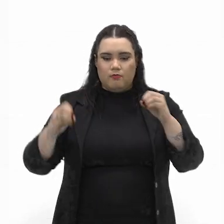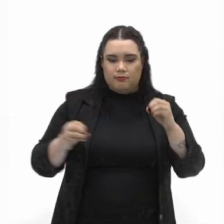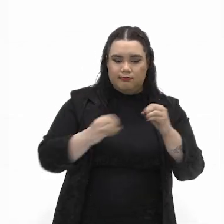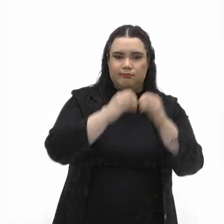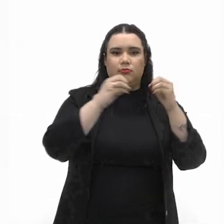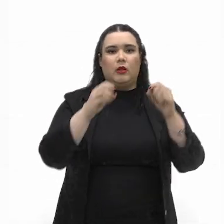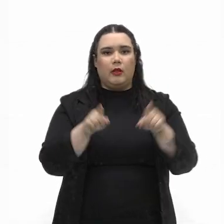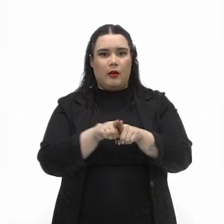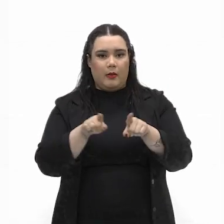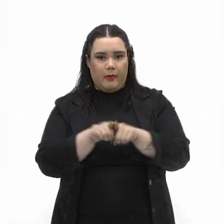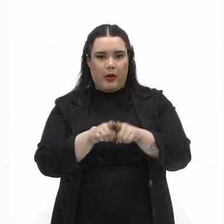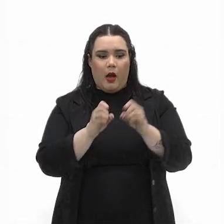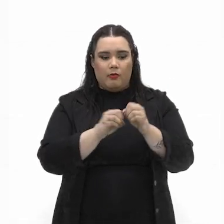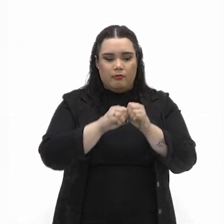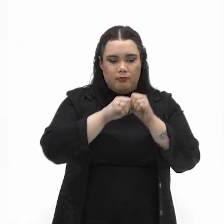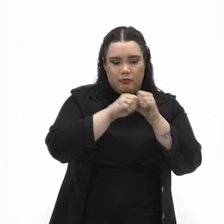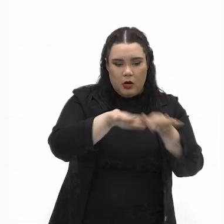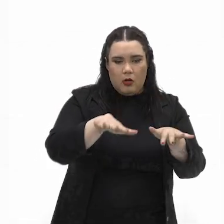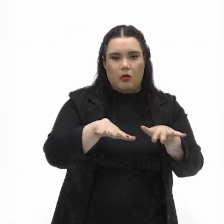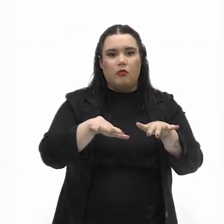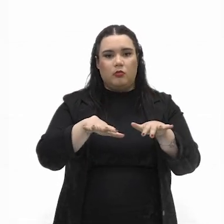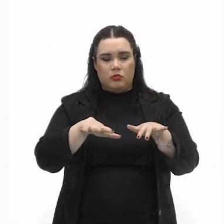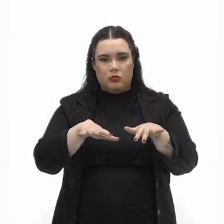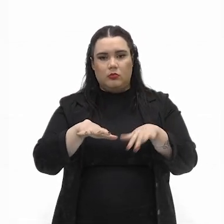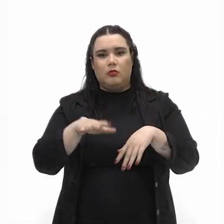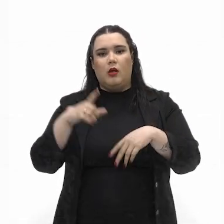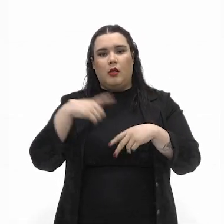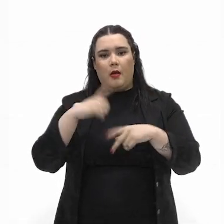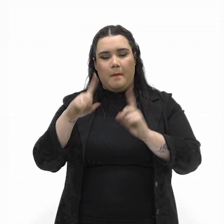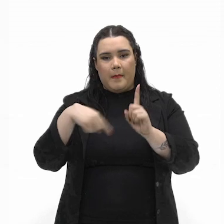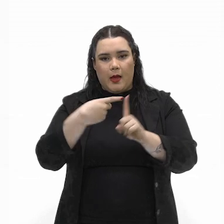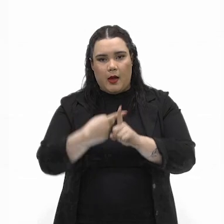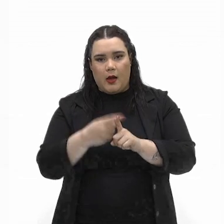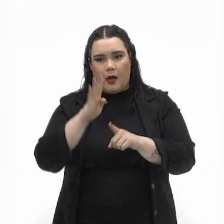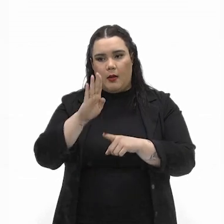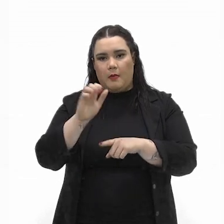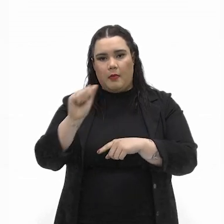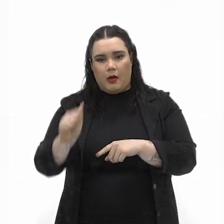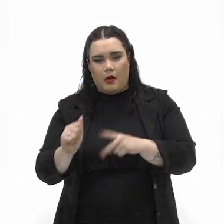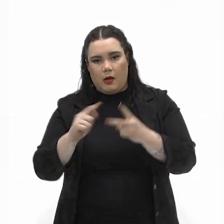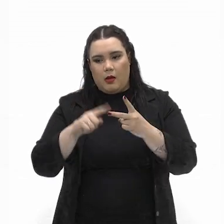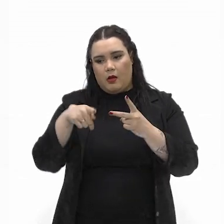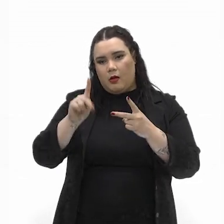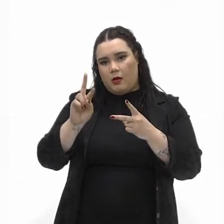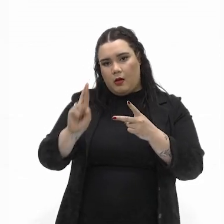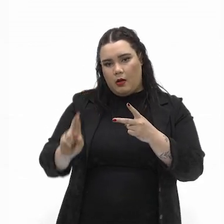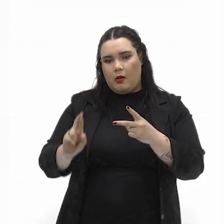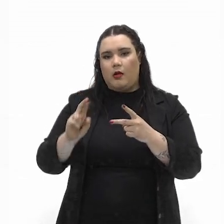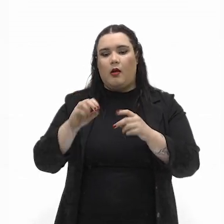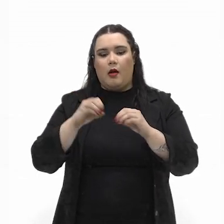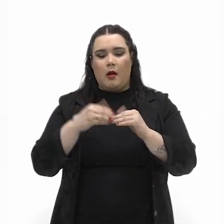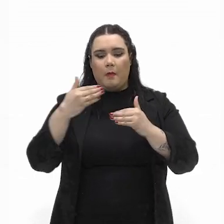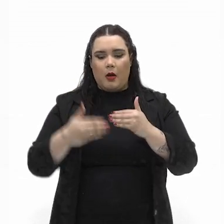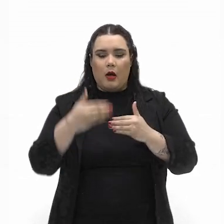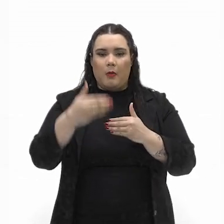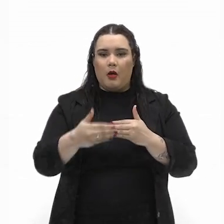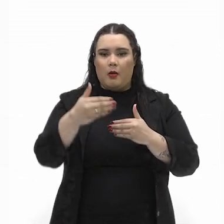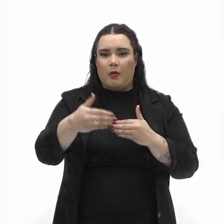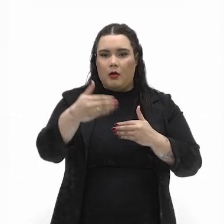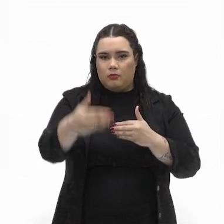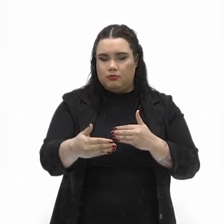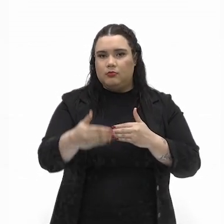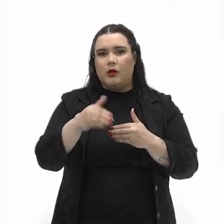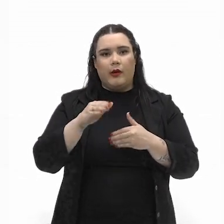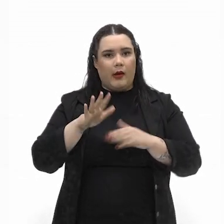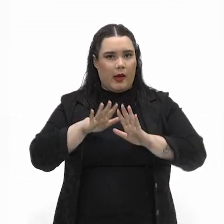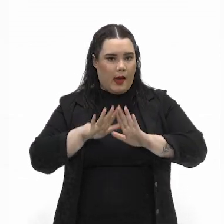átomos de urânio. E aí vão formar um bário, um criptônio e vão bater em outro nêutron, e vão bater